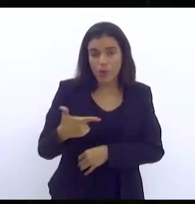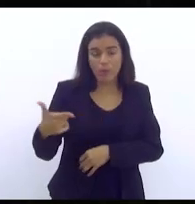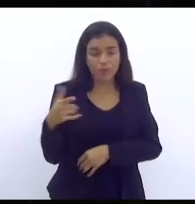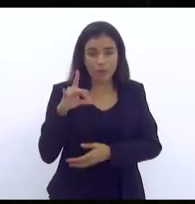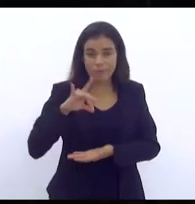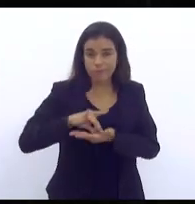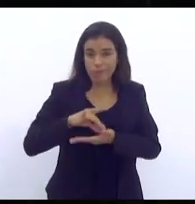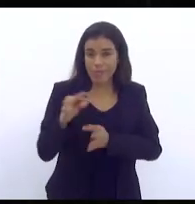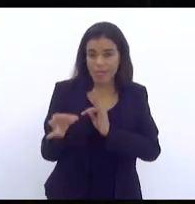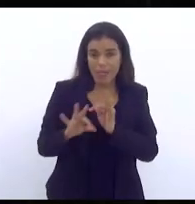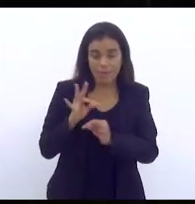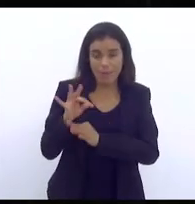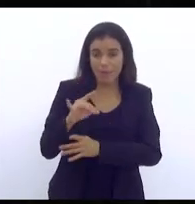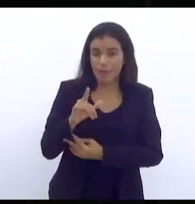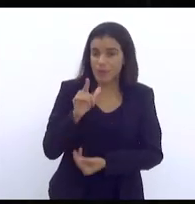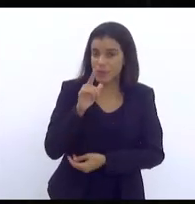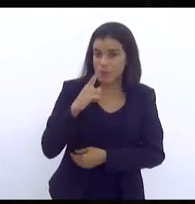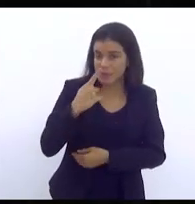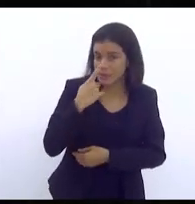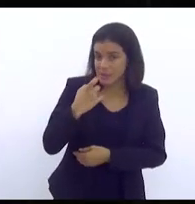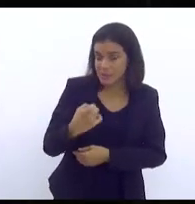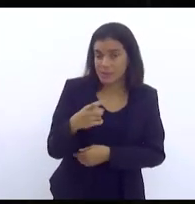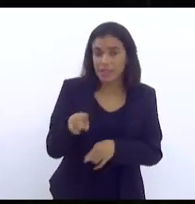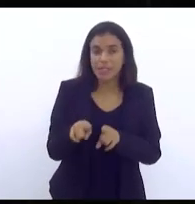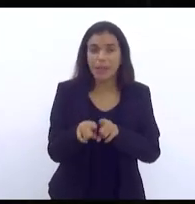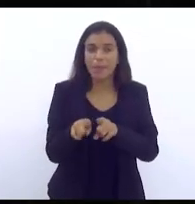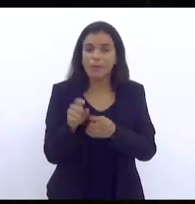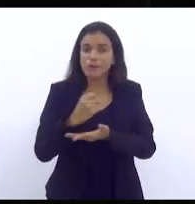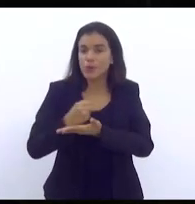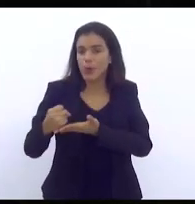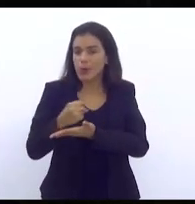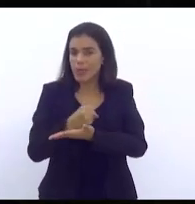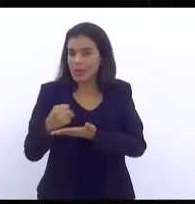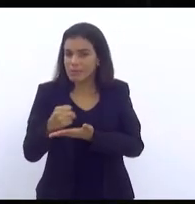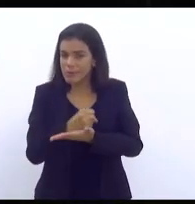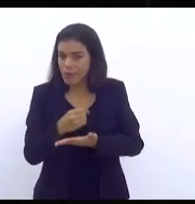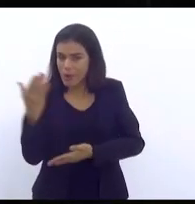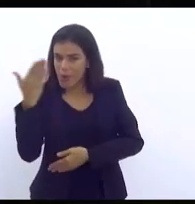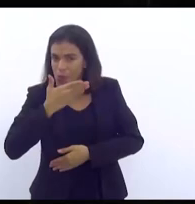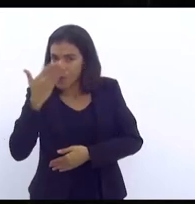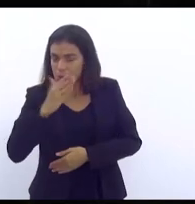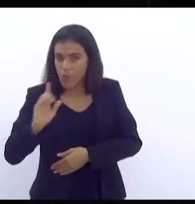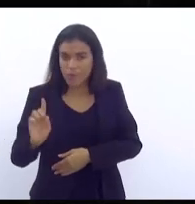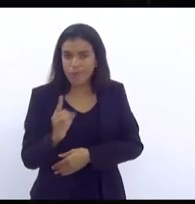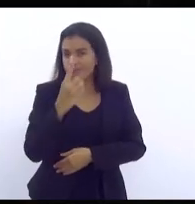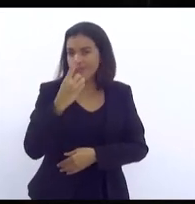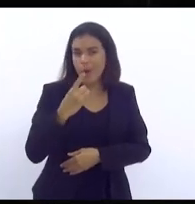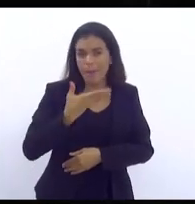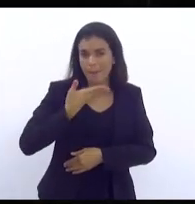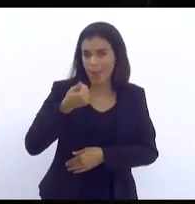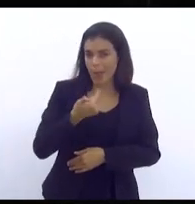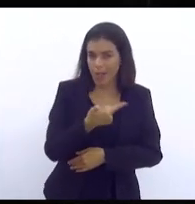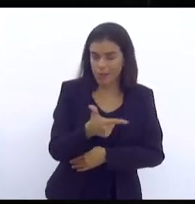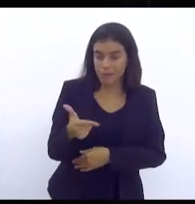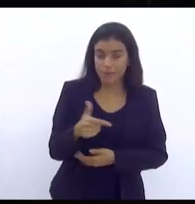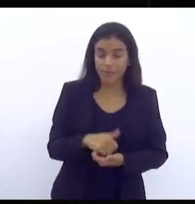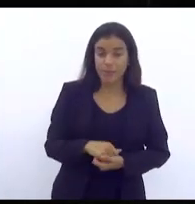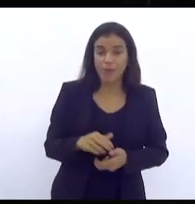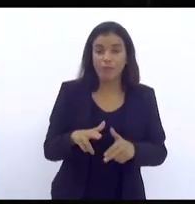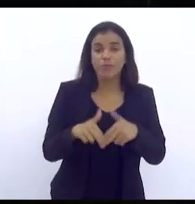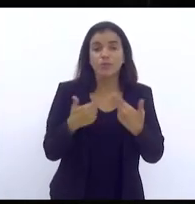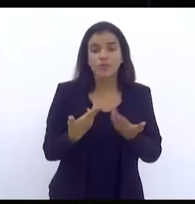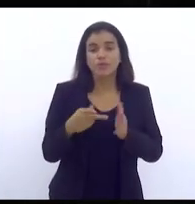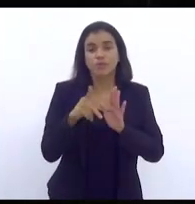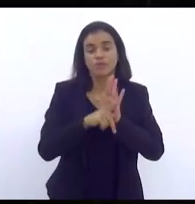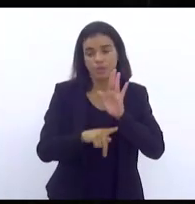tratamento de esgoto e as con e as concessões que ocorreram nós Não vimos nenhuma melhoria por isso o